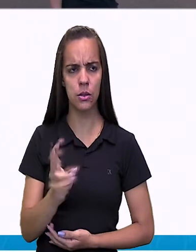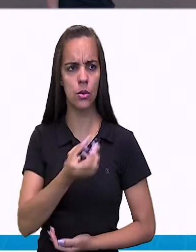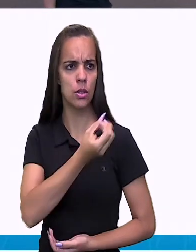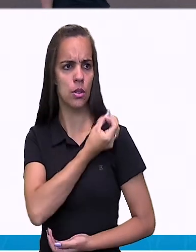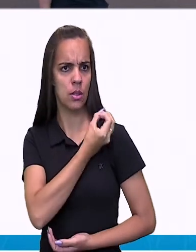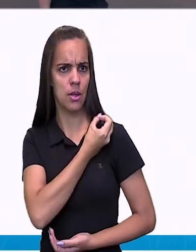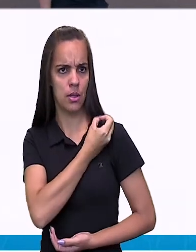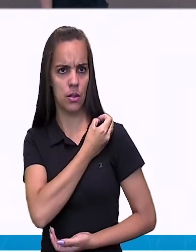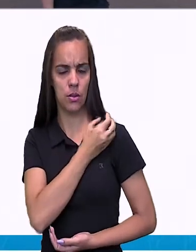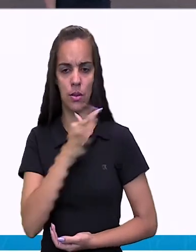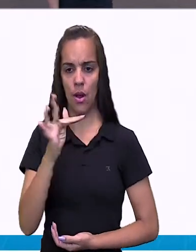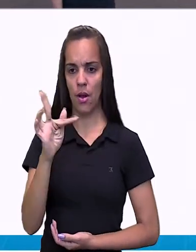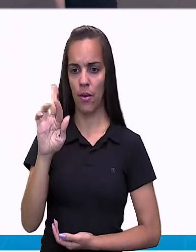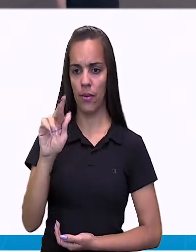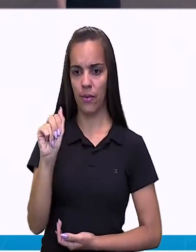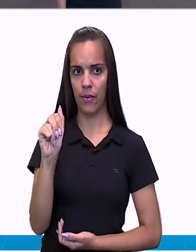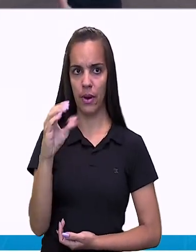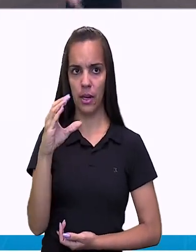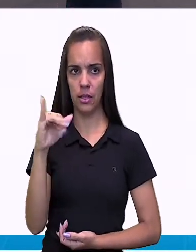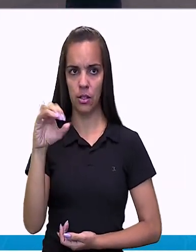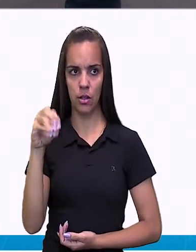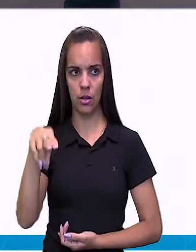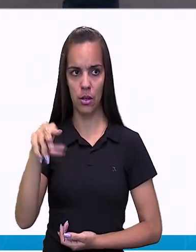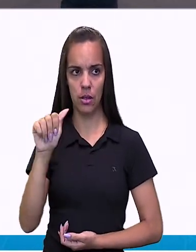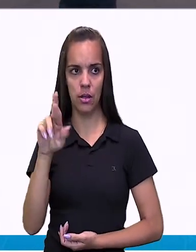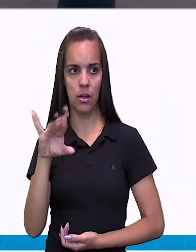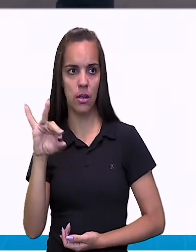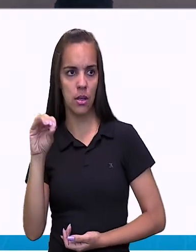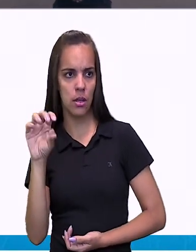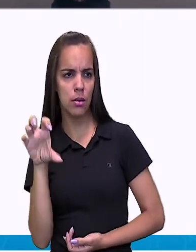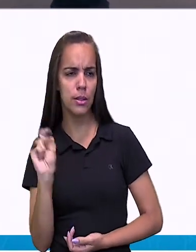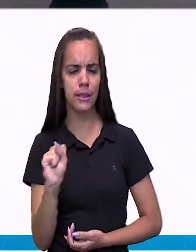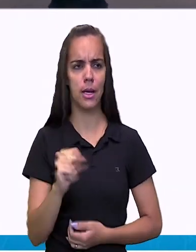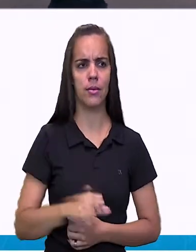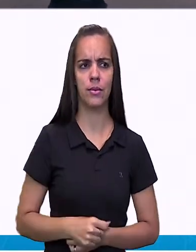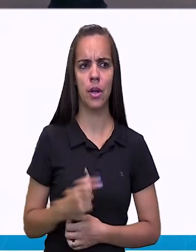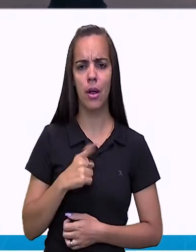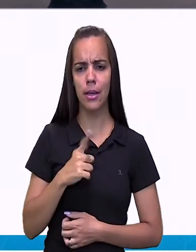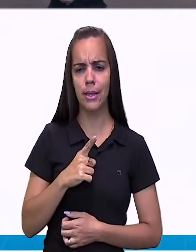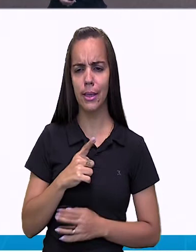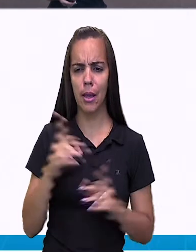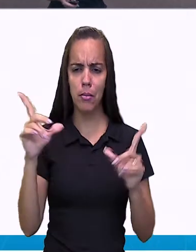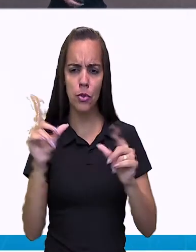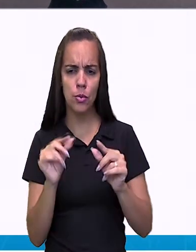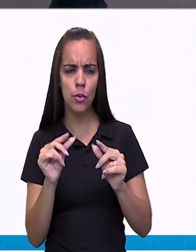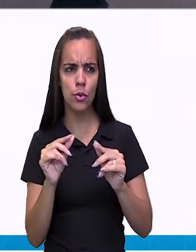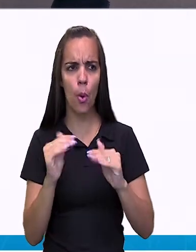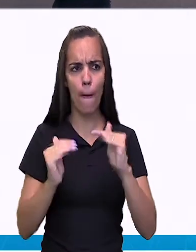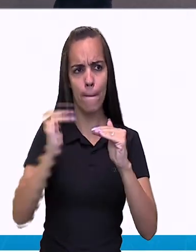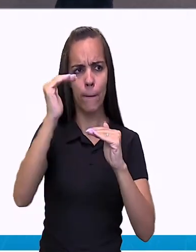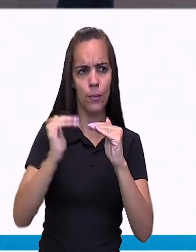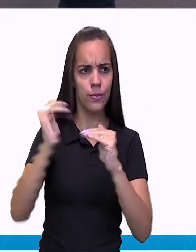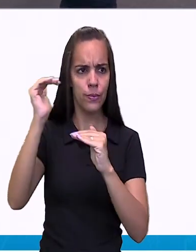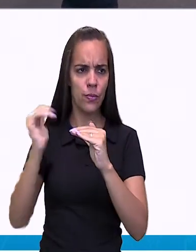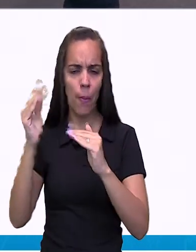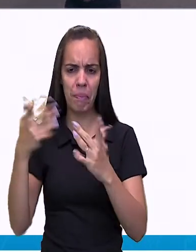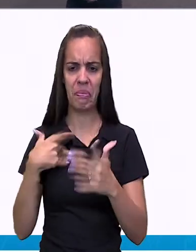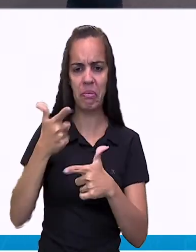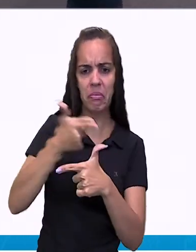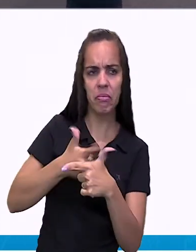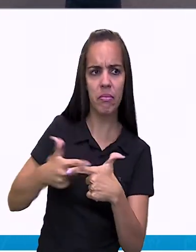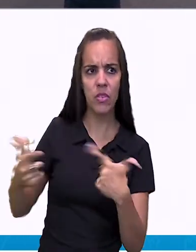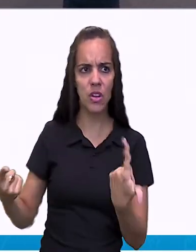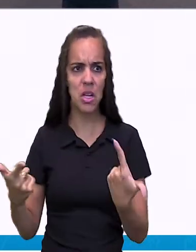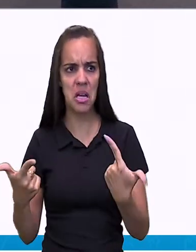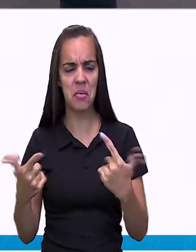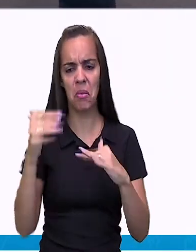numerais fracionários, isso mesmo, indicam as diminuições proporcionais, frações, divisão, quando